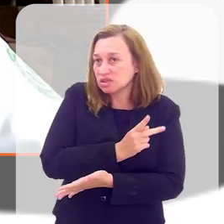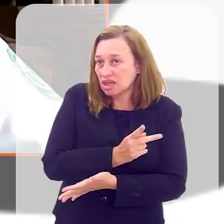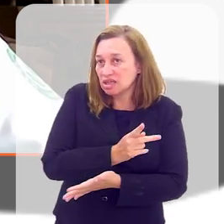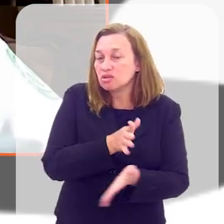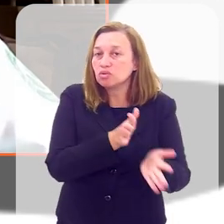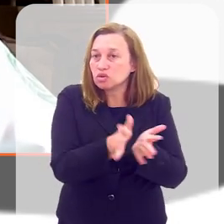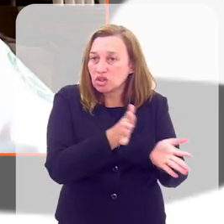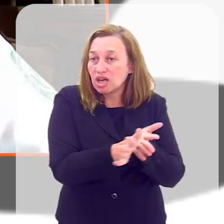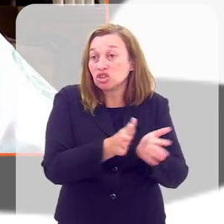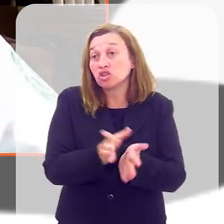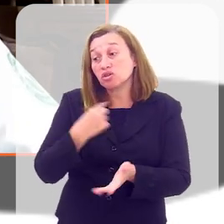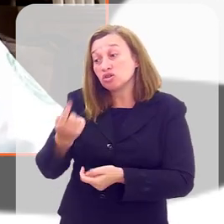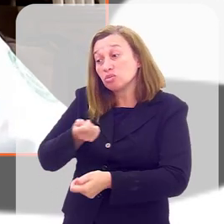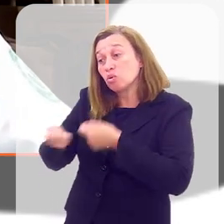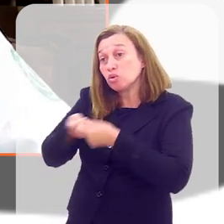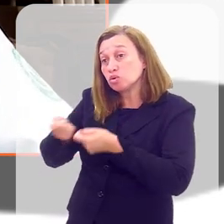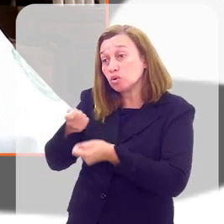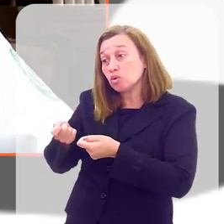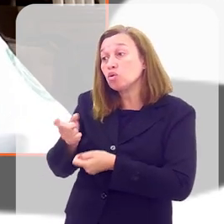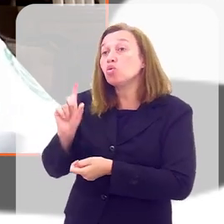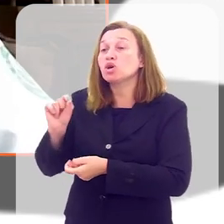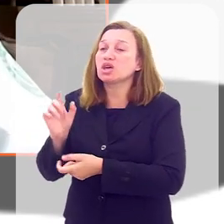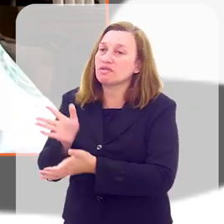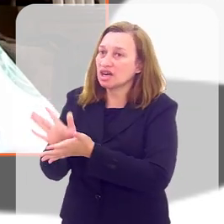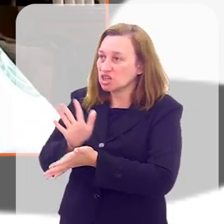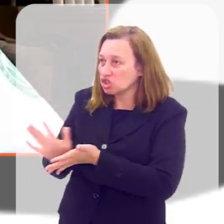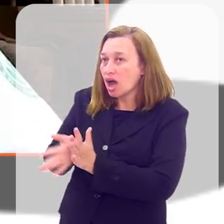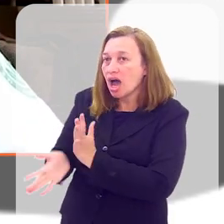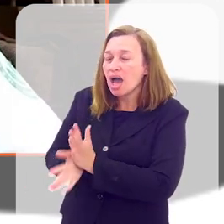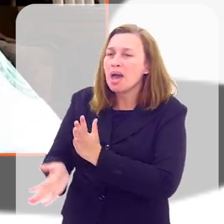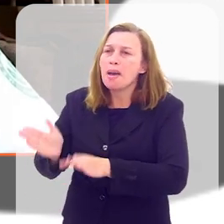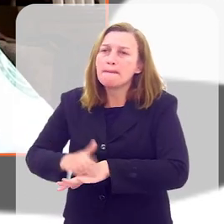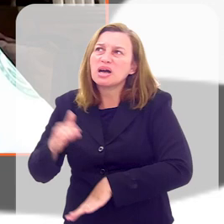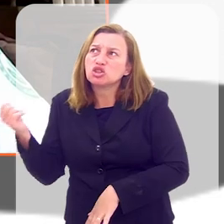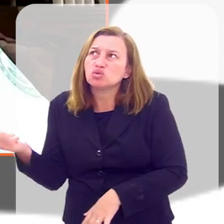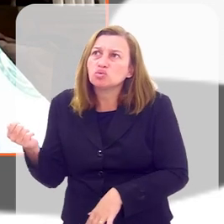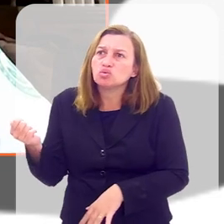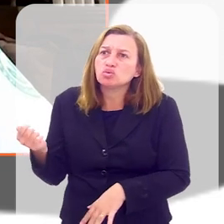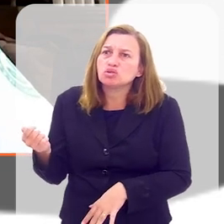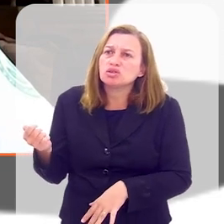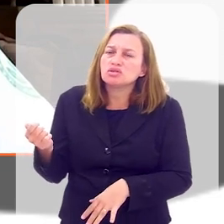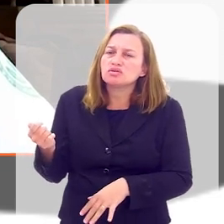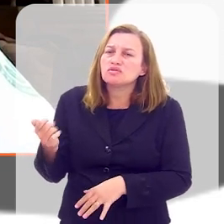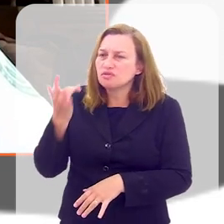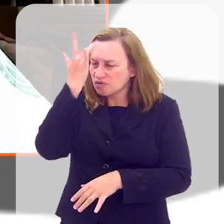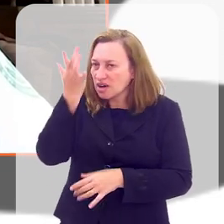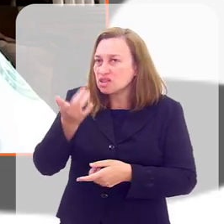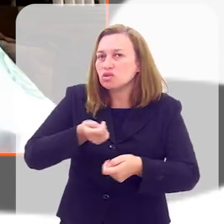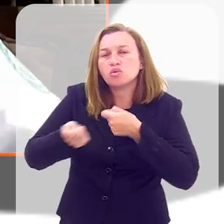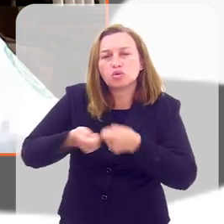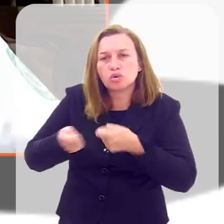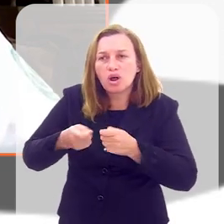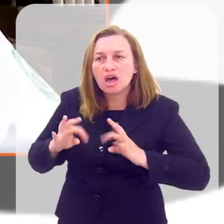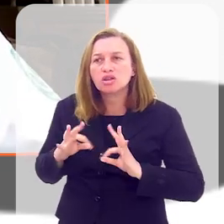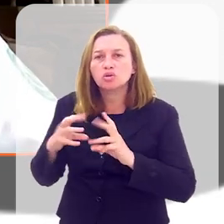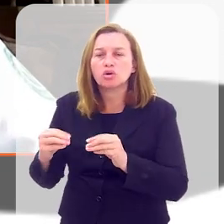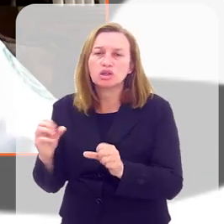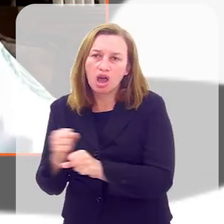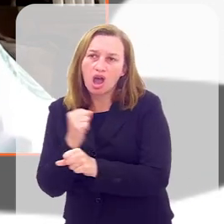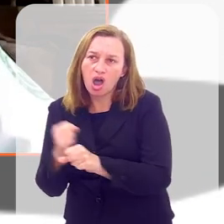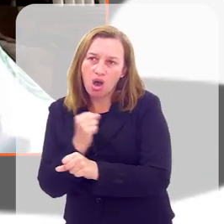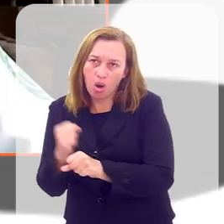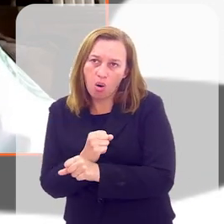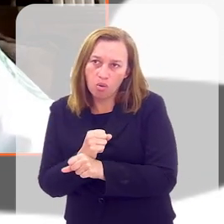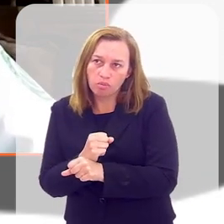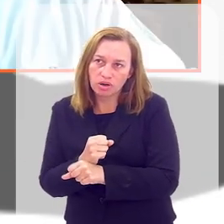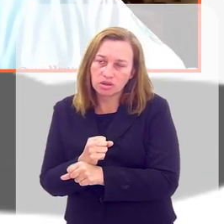os aditivos né E a gente tem controle sobre o que vai gastar é muito mais muito mais fácil de controlar o processo todo